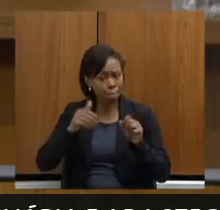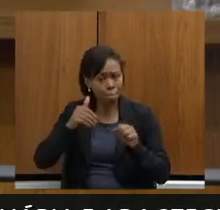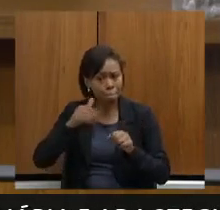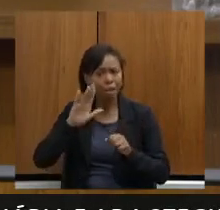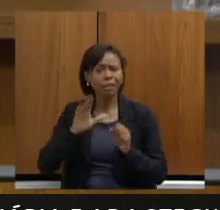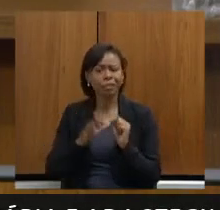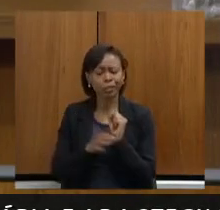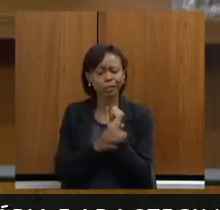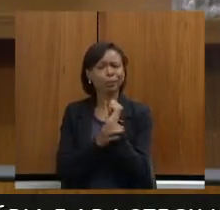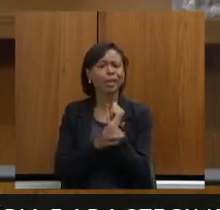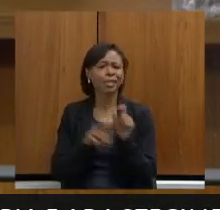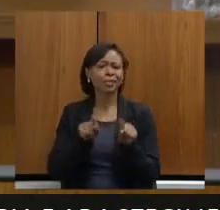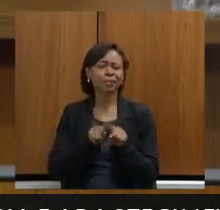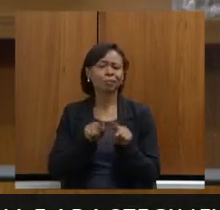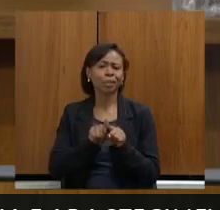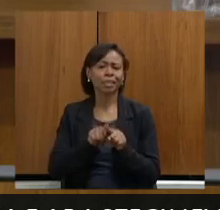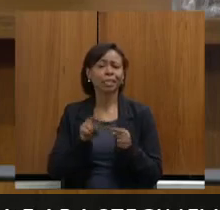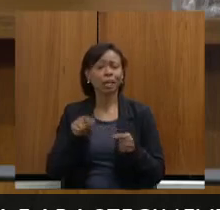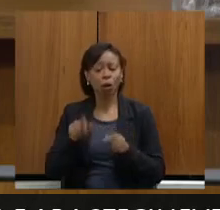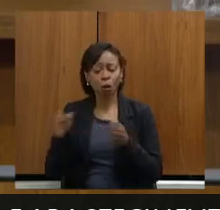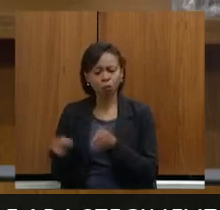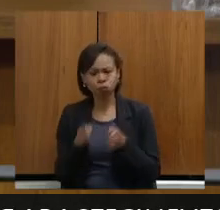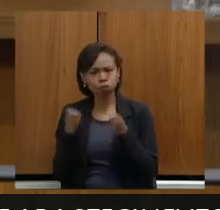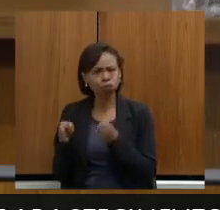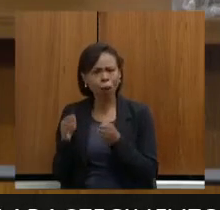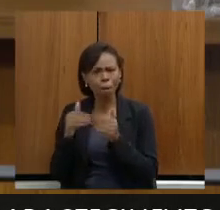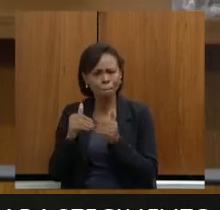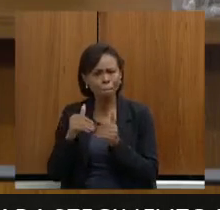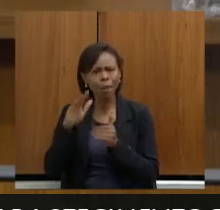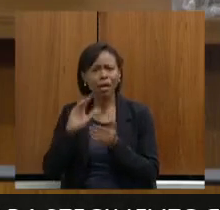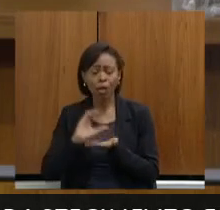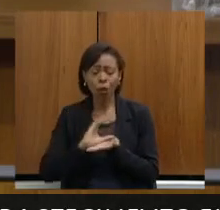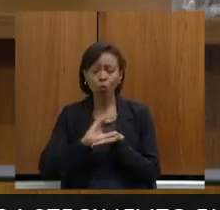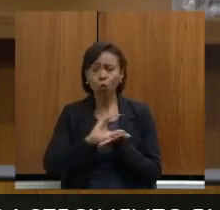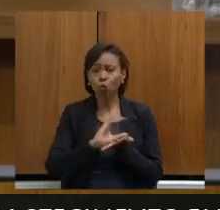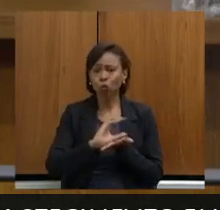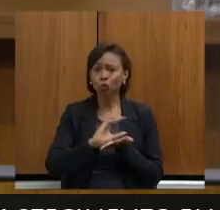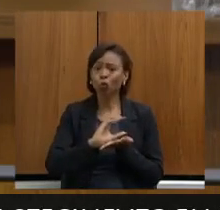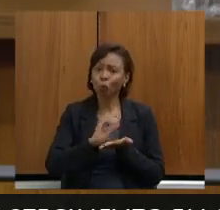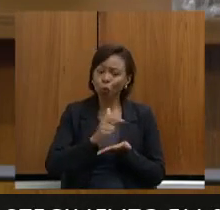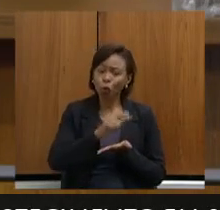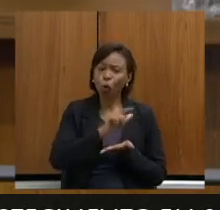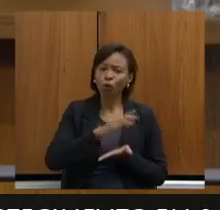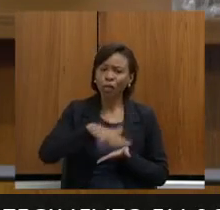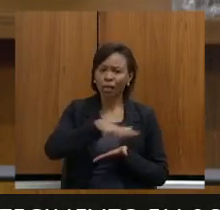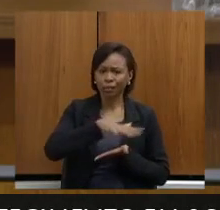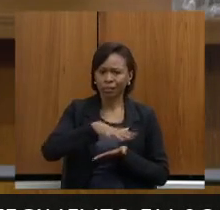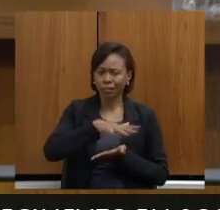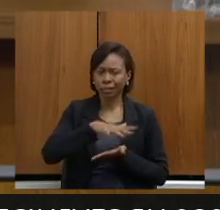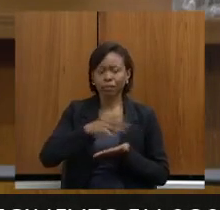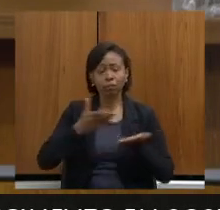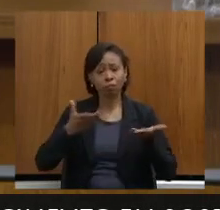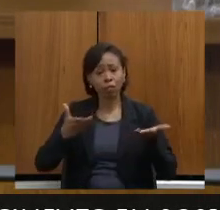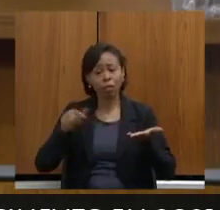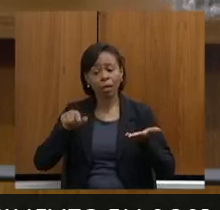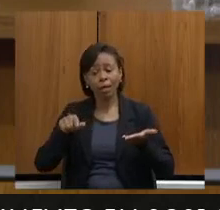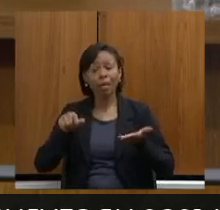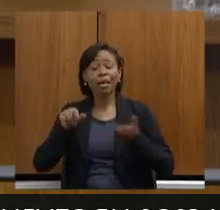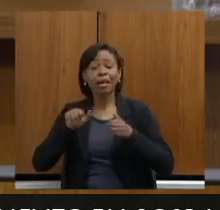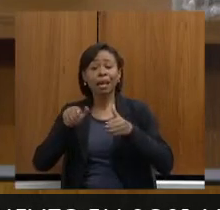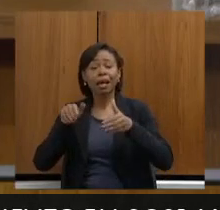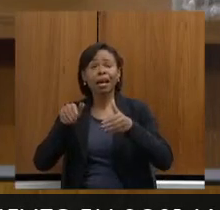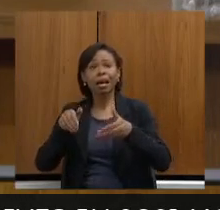segurança mais produção mais recursos para o estado investir em outros setores da eu vejo agricultura familiar como